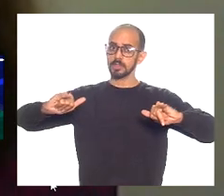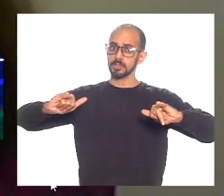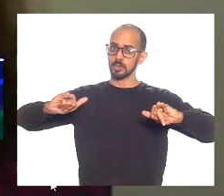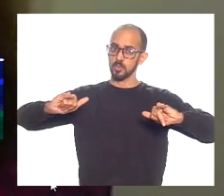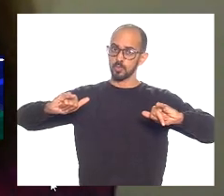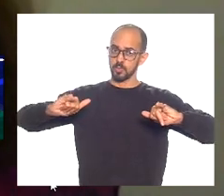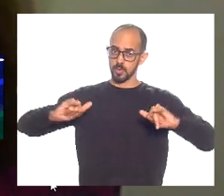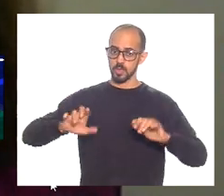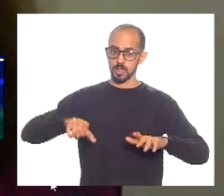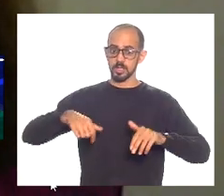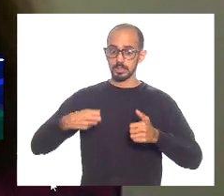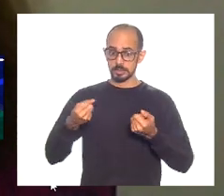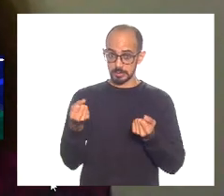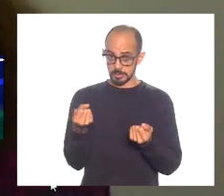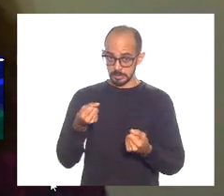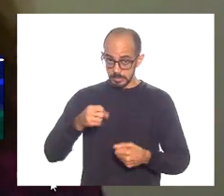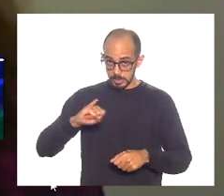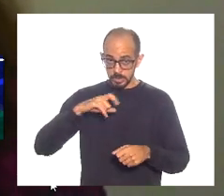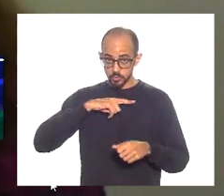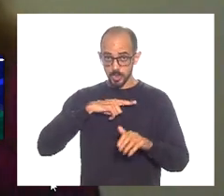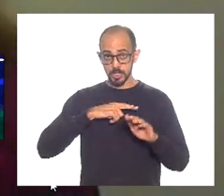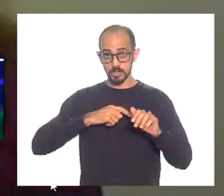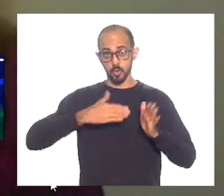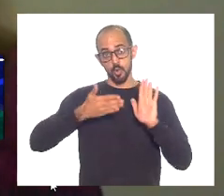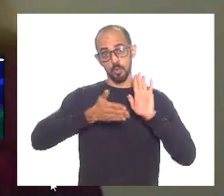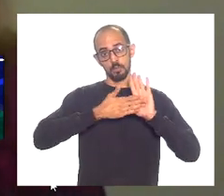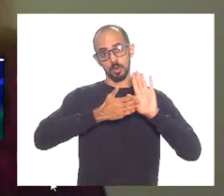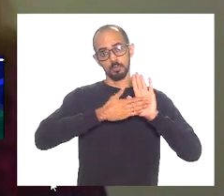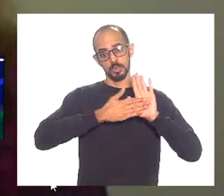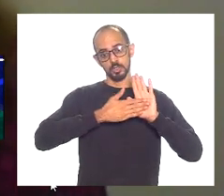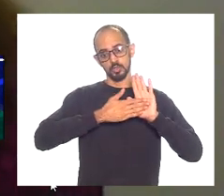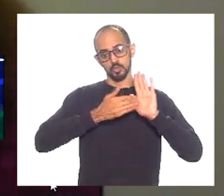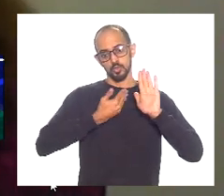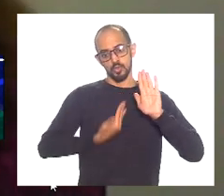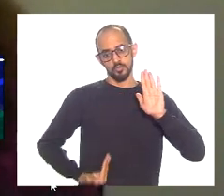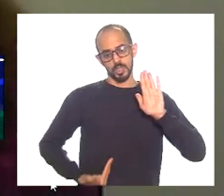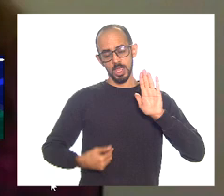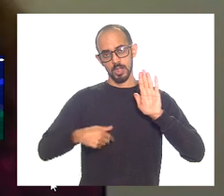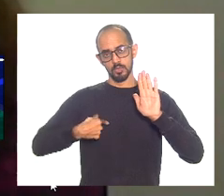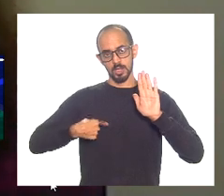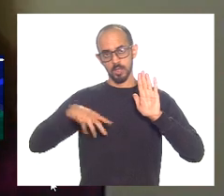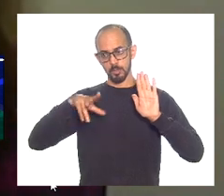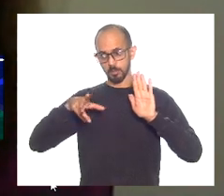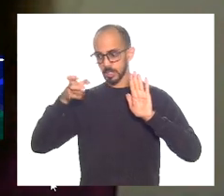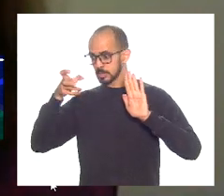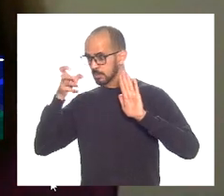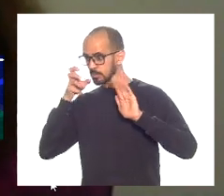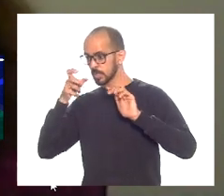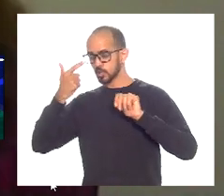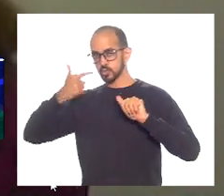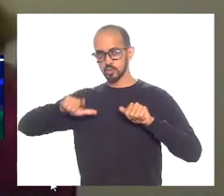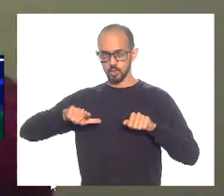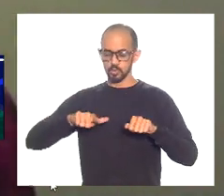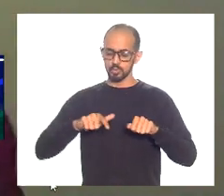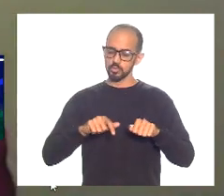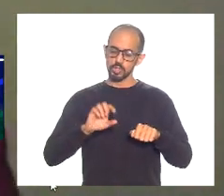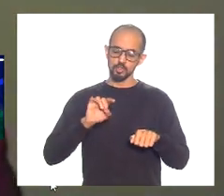isso. Se houvesse o compromisso do governo, aí ouvindo os outros autores, é só nesse